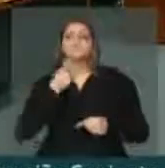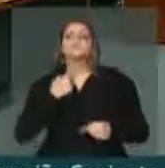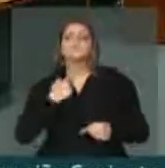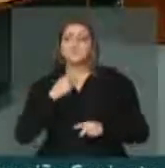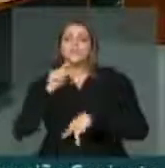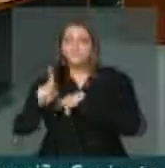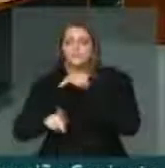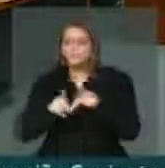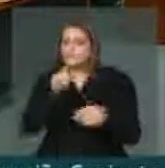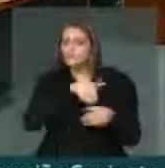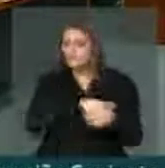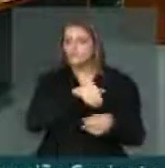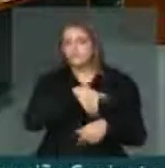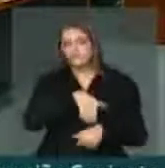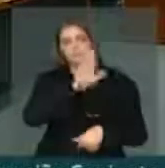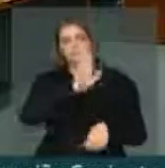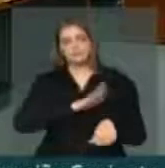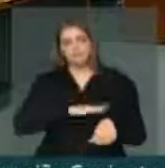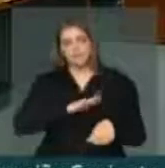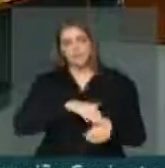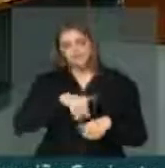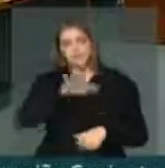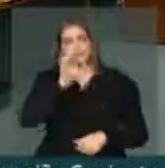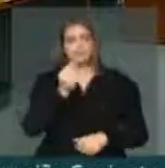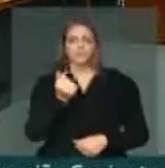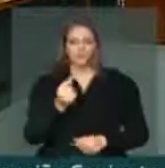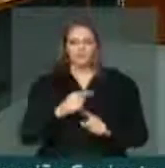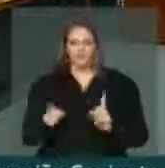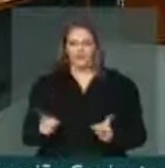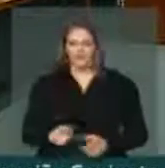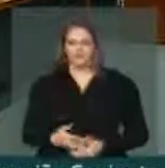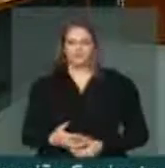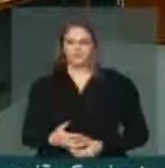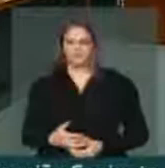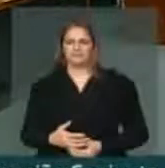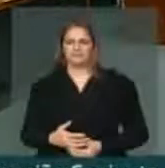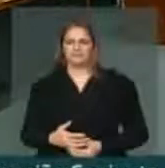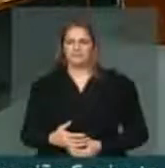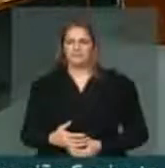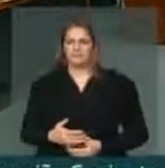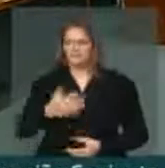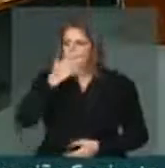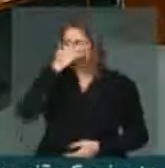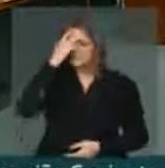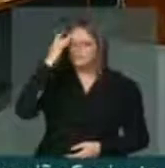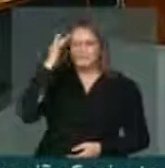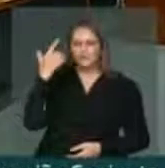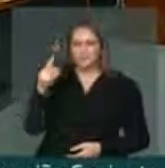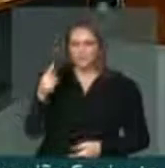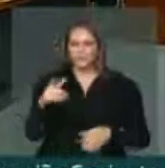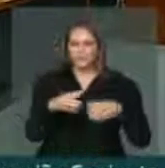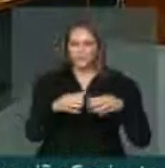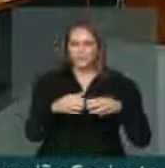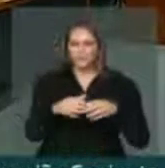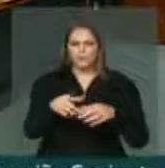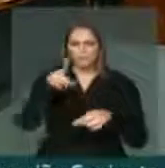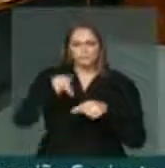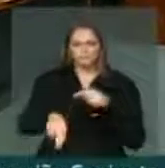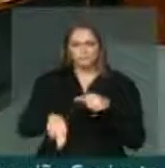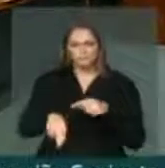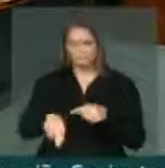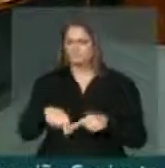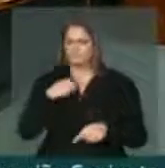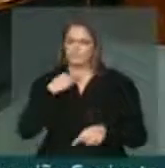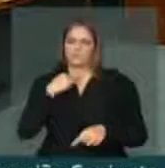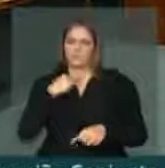povo. Agora, a gente simplesmente aniquilar, a gente está sobrepondo a vontade popular. Era isso que eu tinha a dizer.